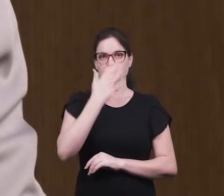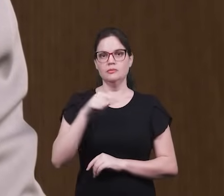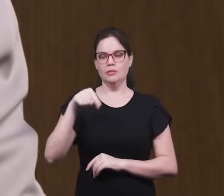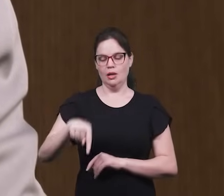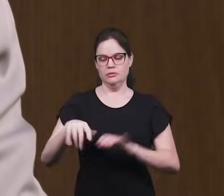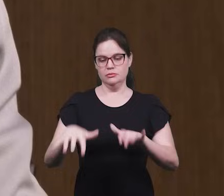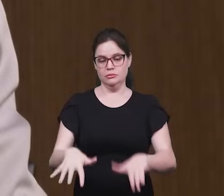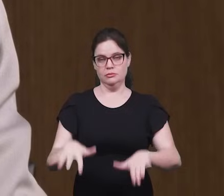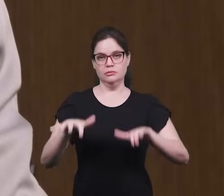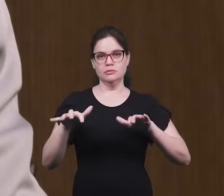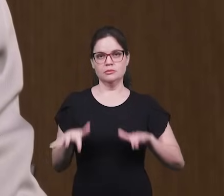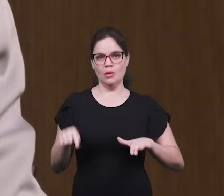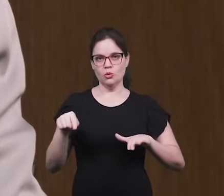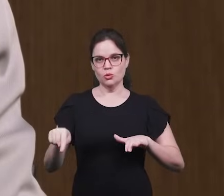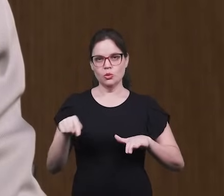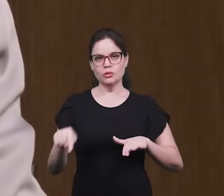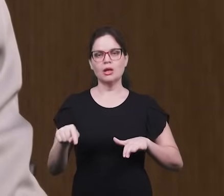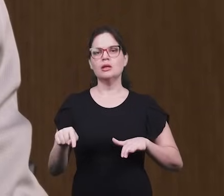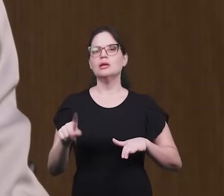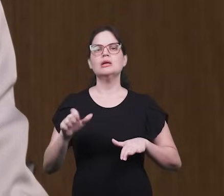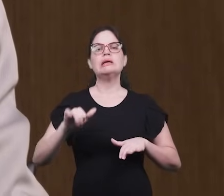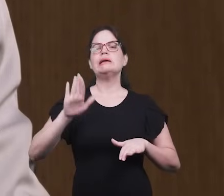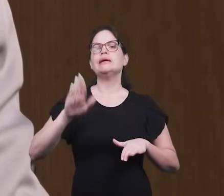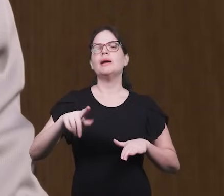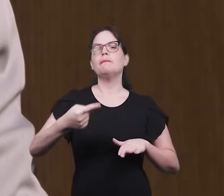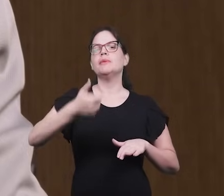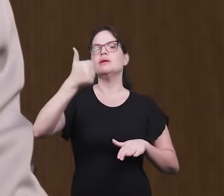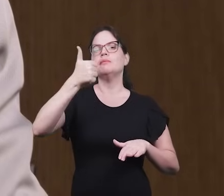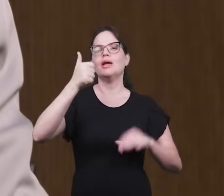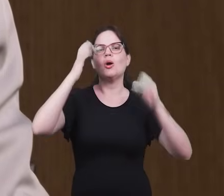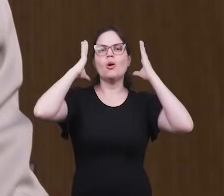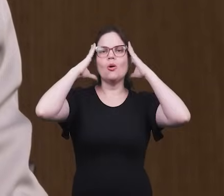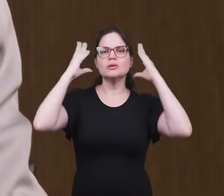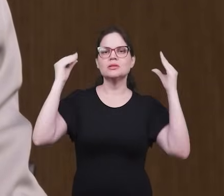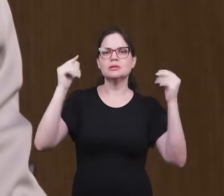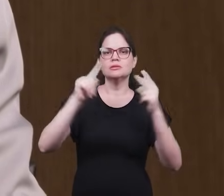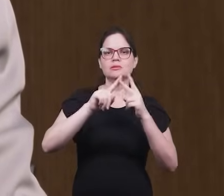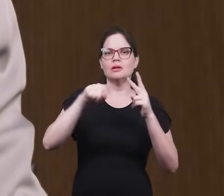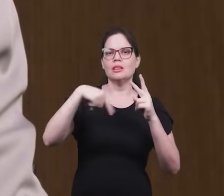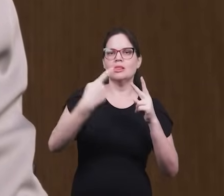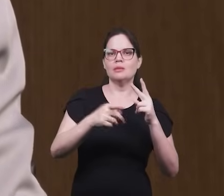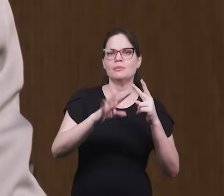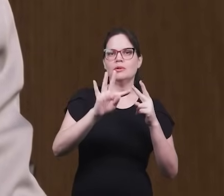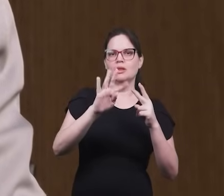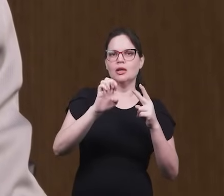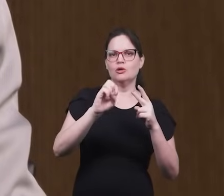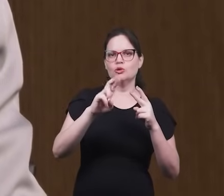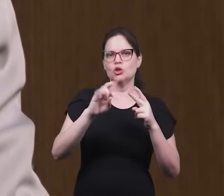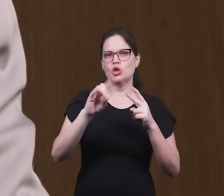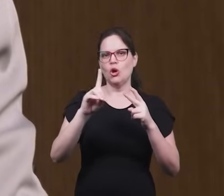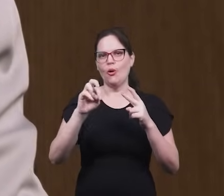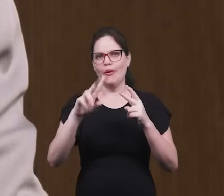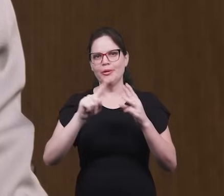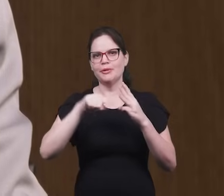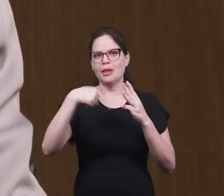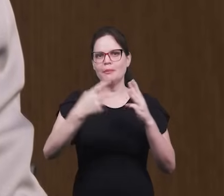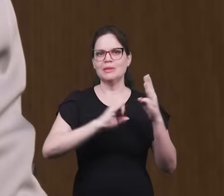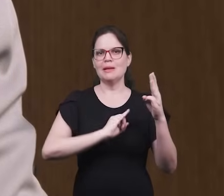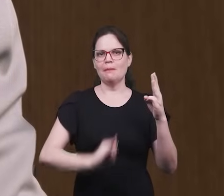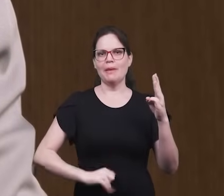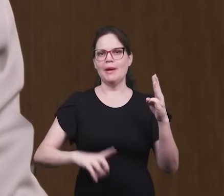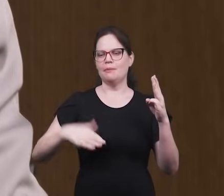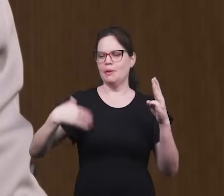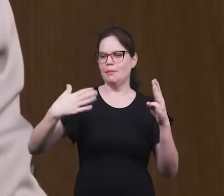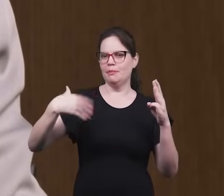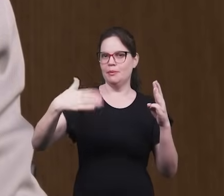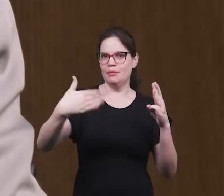esse trono foi ocupado inicialmente por Constantino, mais tarde por Teodósio e os seus sucessores, e chegou um momento